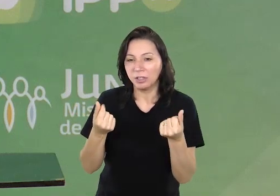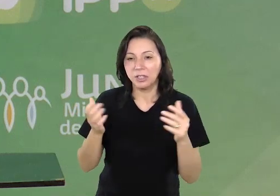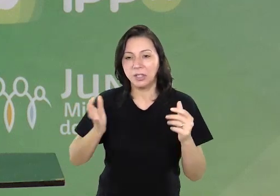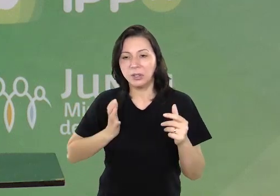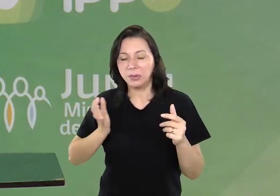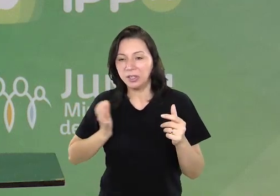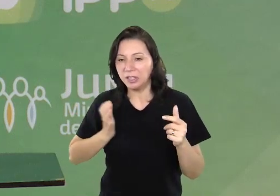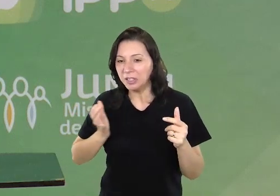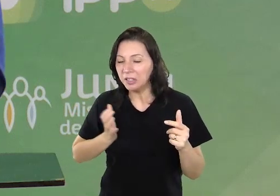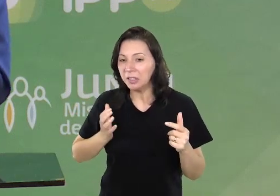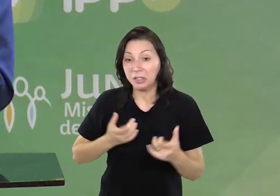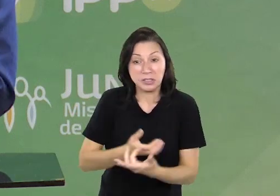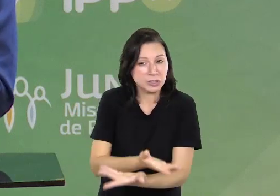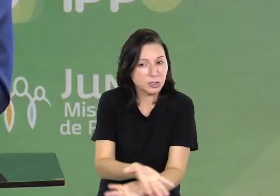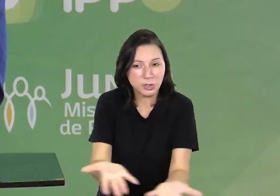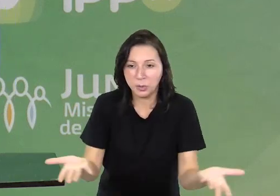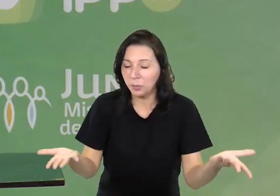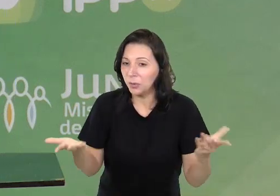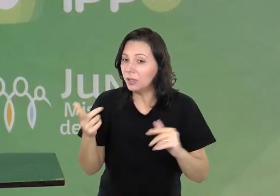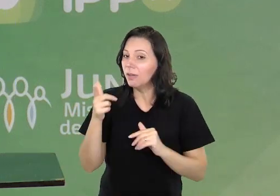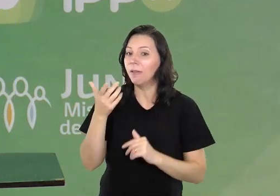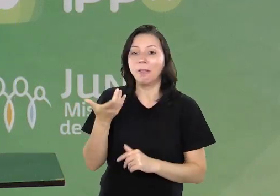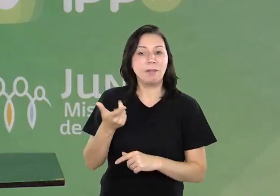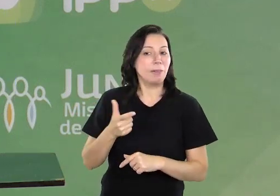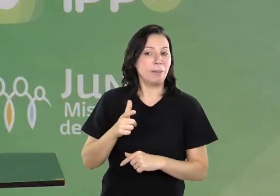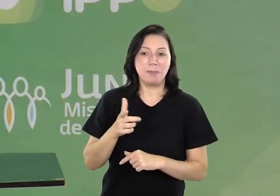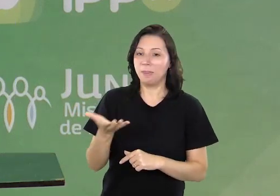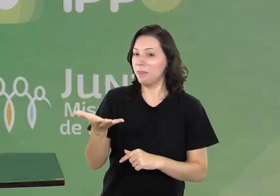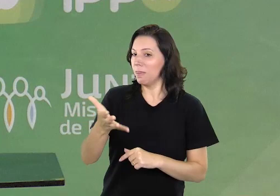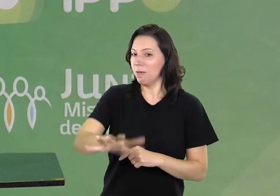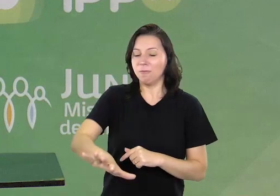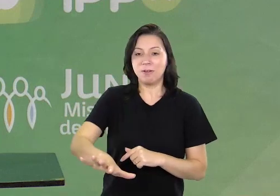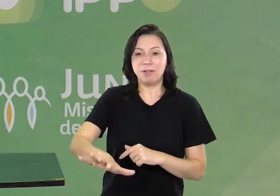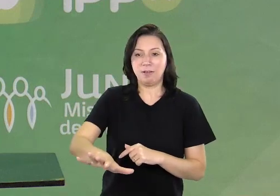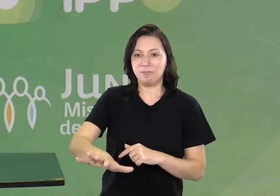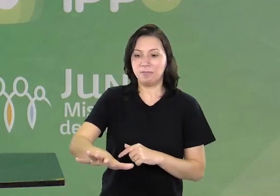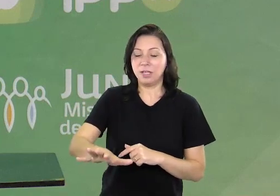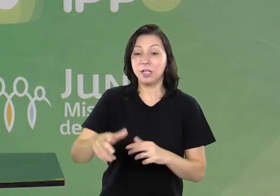veja aí comigo por gentileza no Versículo 4